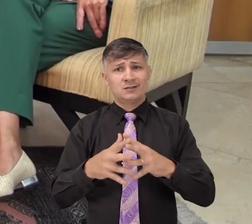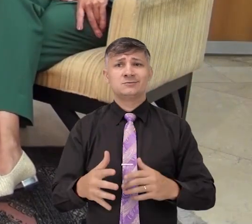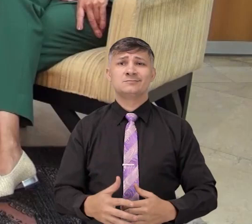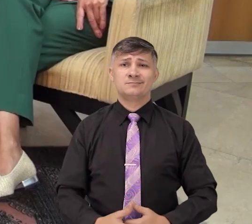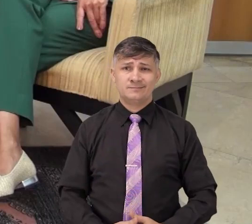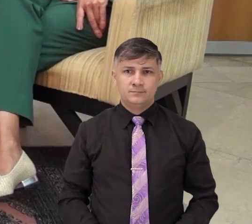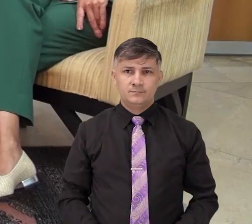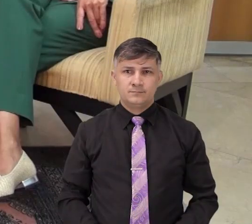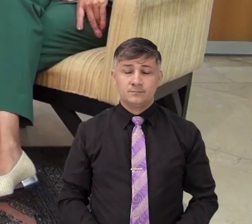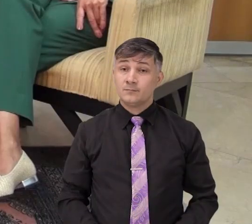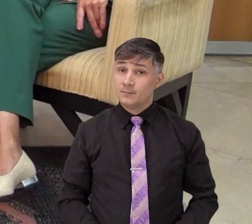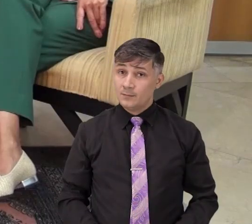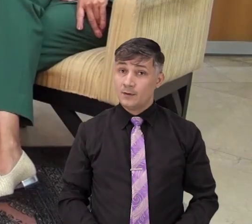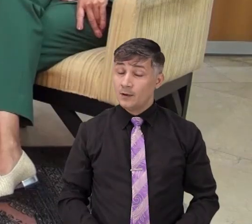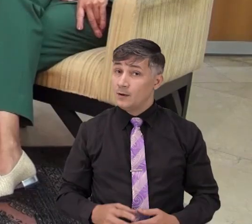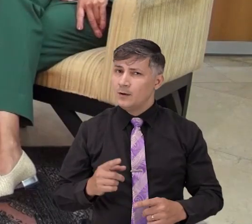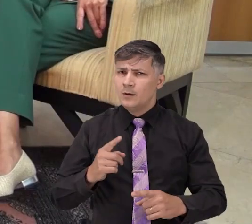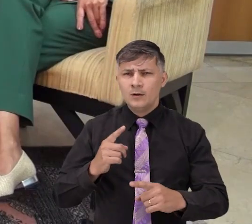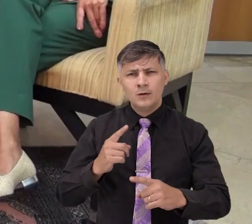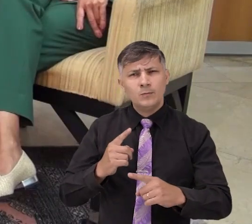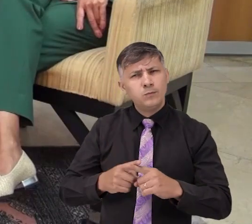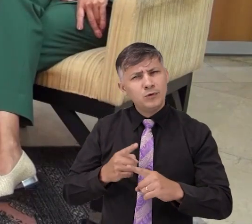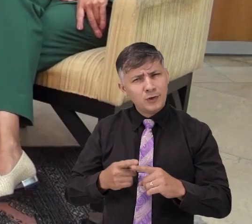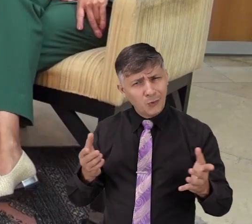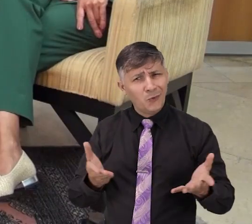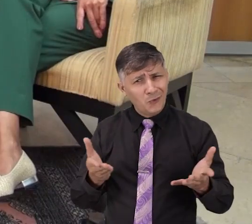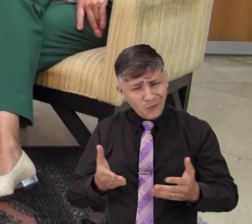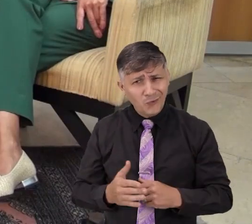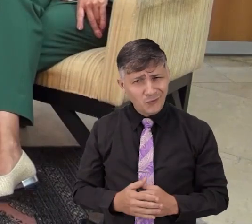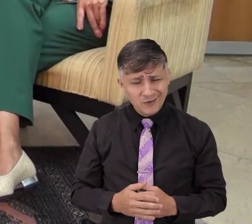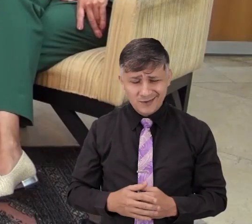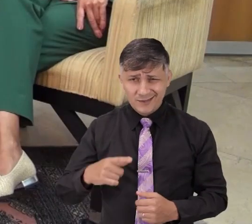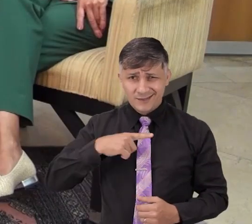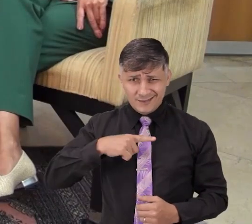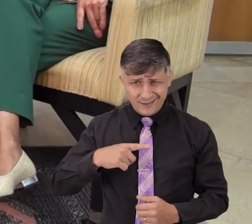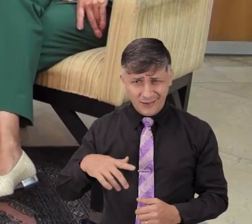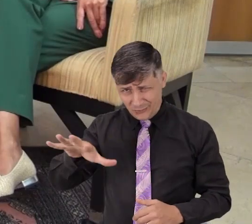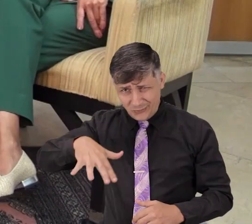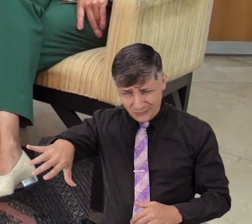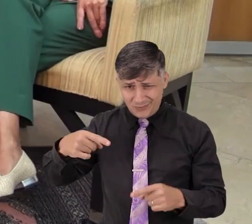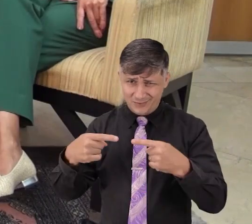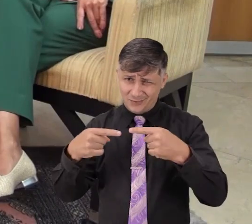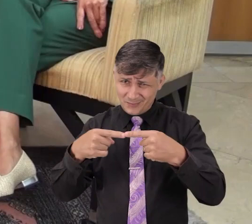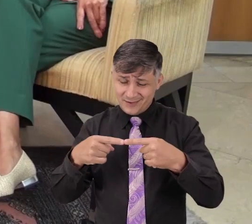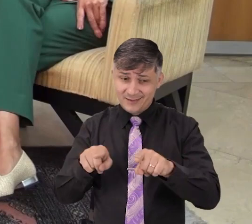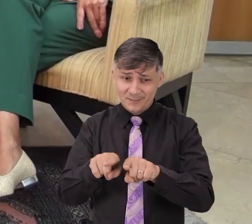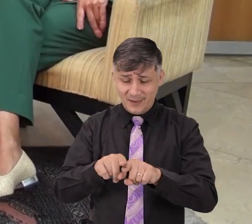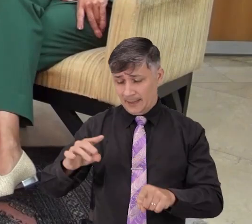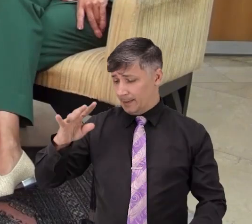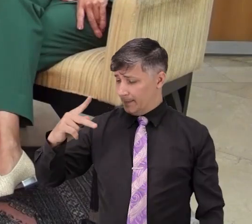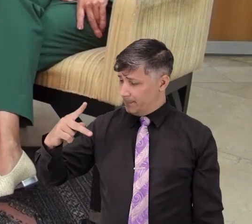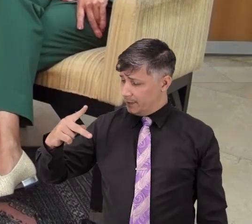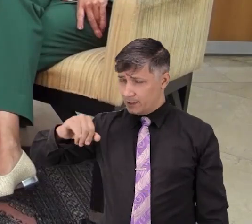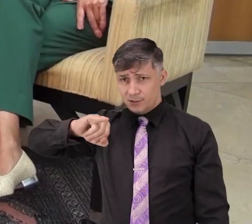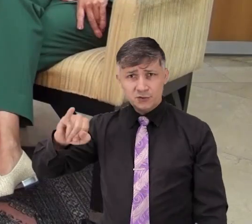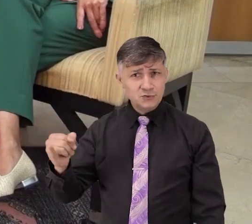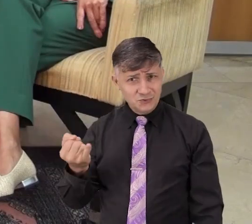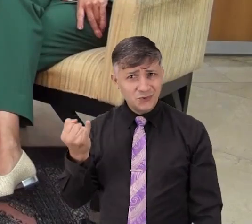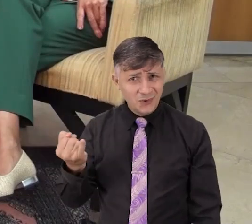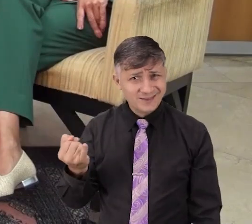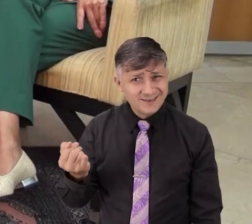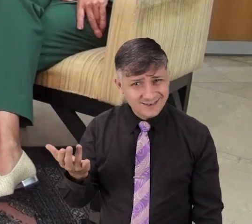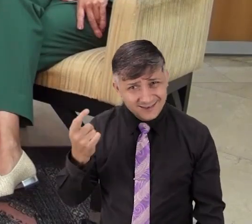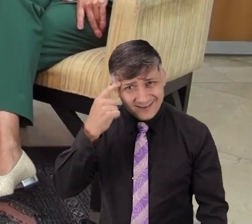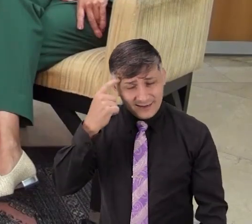complicada. Porque hoje, ao lado da mencionada pejotização das pessoas, que hoje a gente praticamente não tem mais